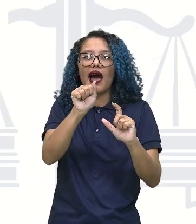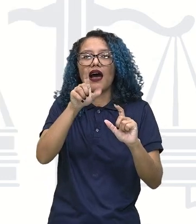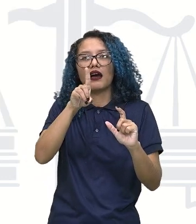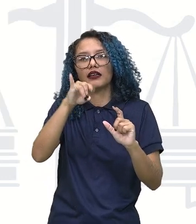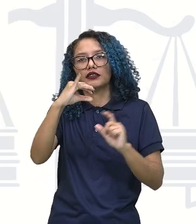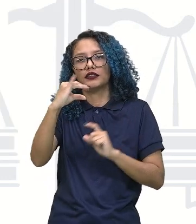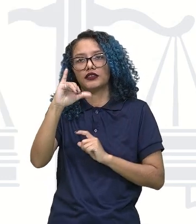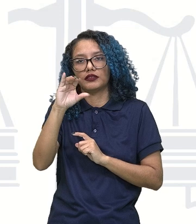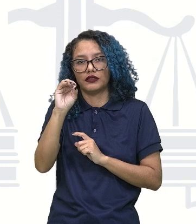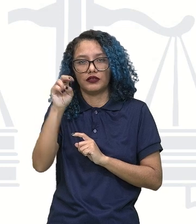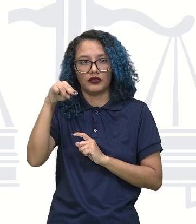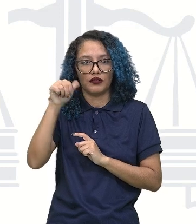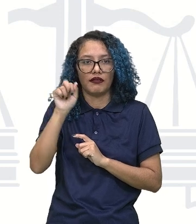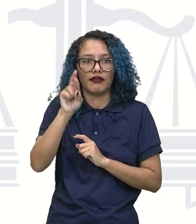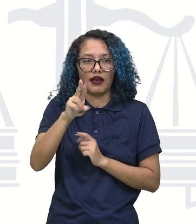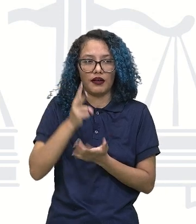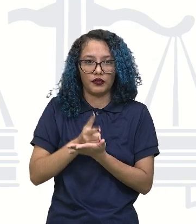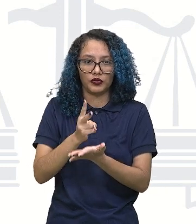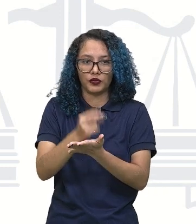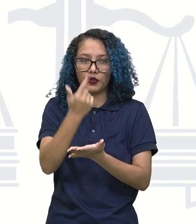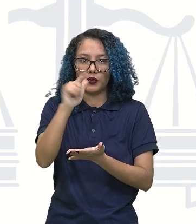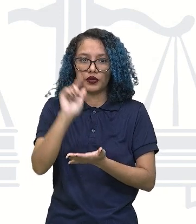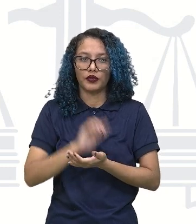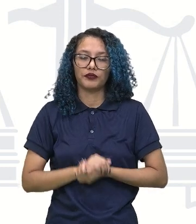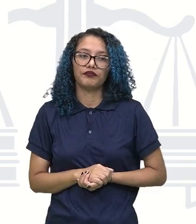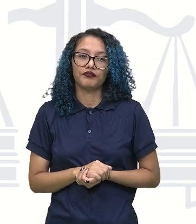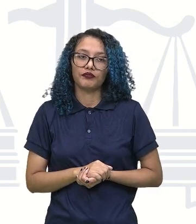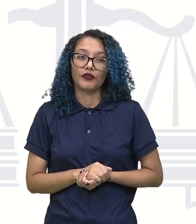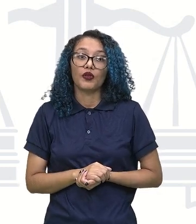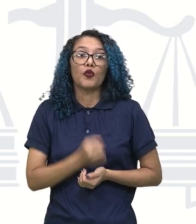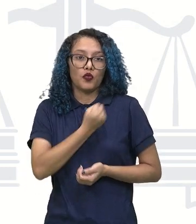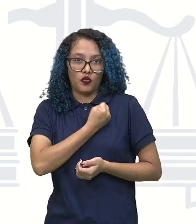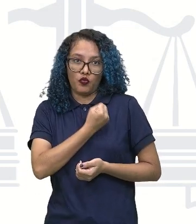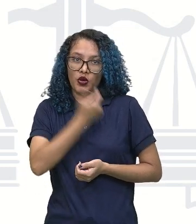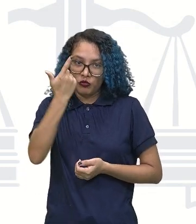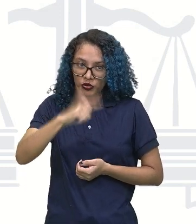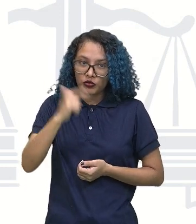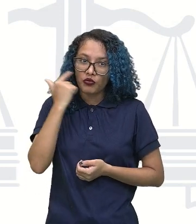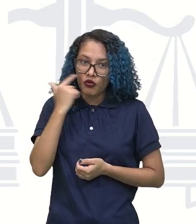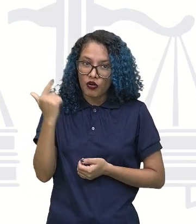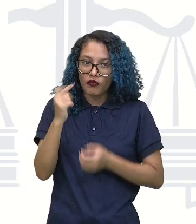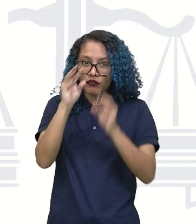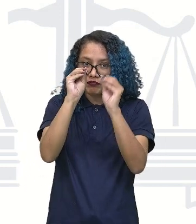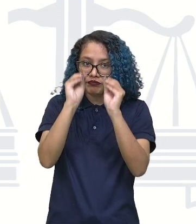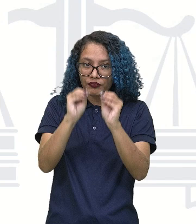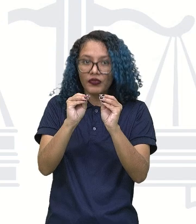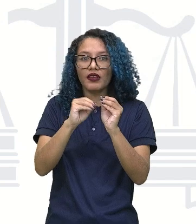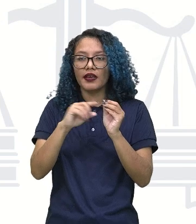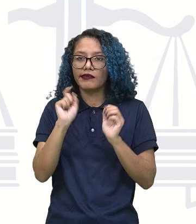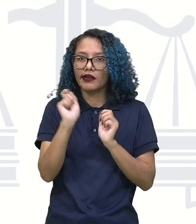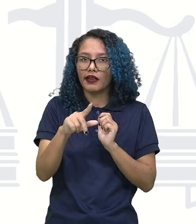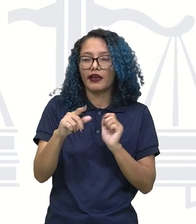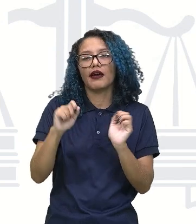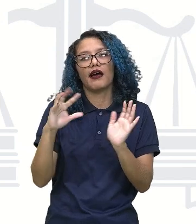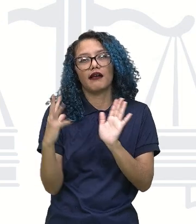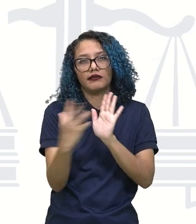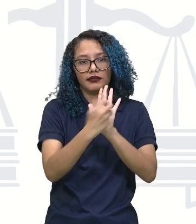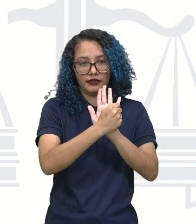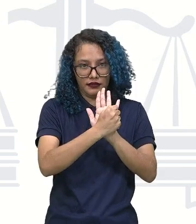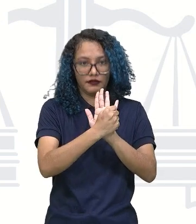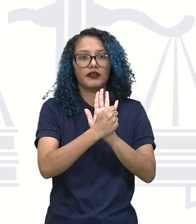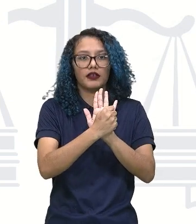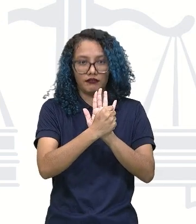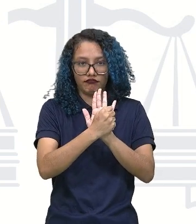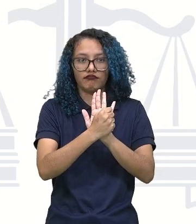lá, vamos dar sequência. Por fim, você vai repetir o código, né, e clicar em salvar, que foi o que a gente já viu, né? Já clicou em salvar, repetiu o